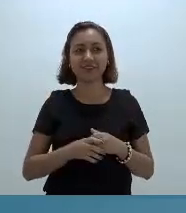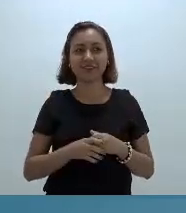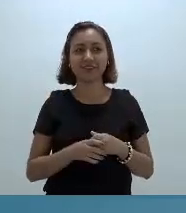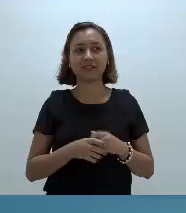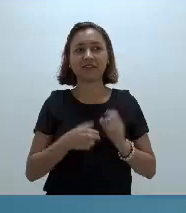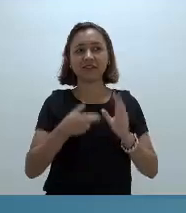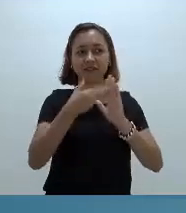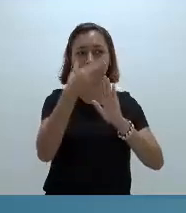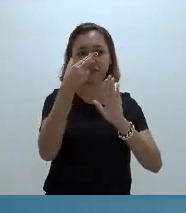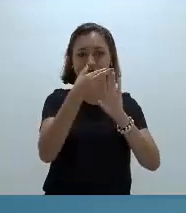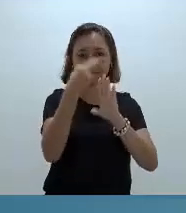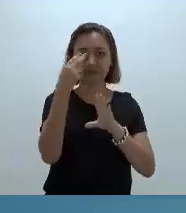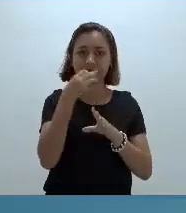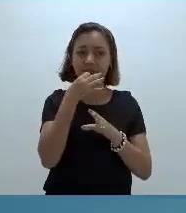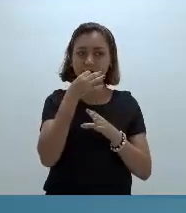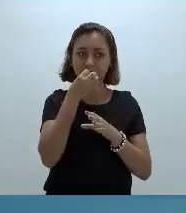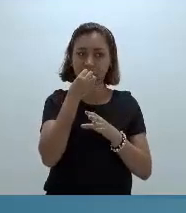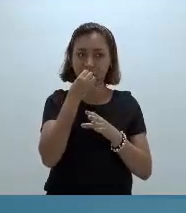Obrigada.